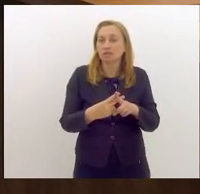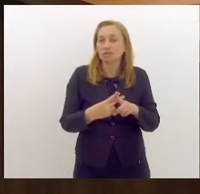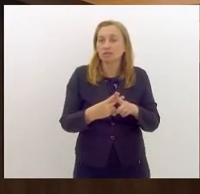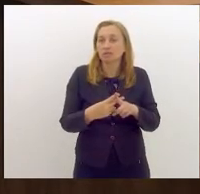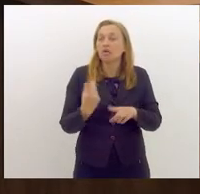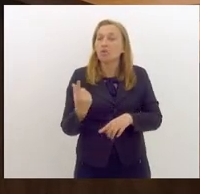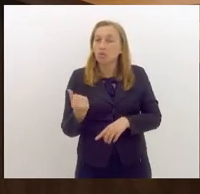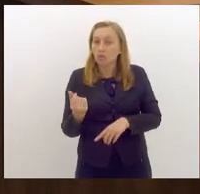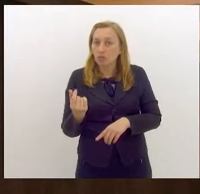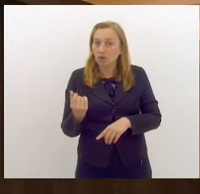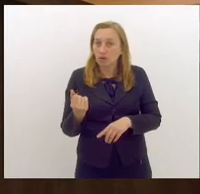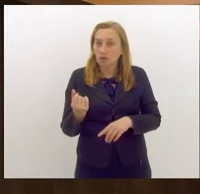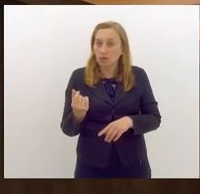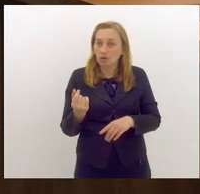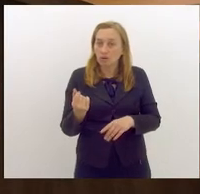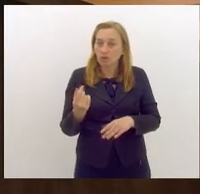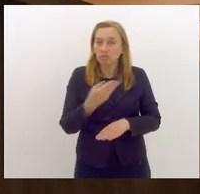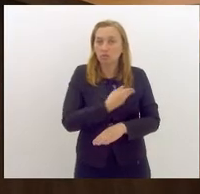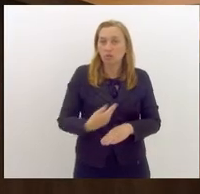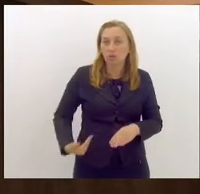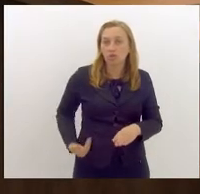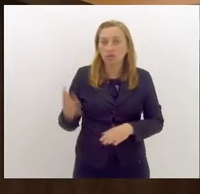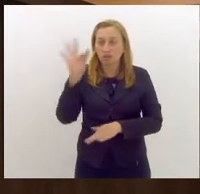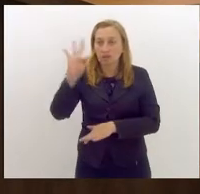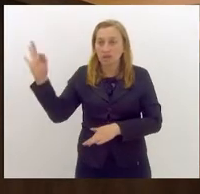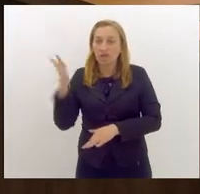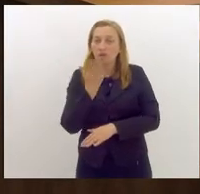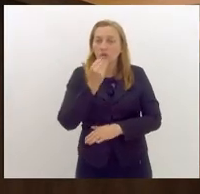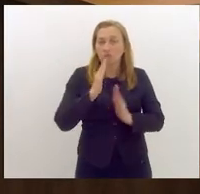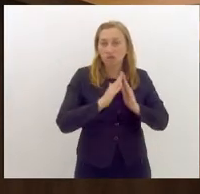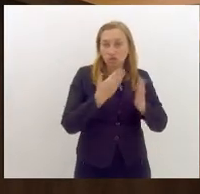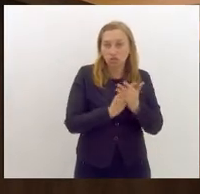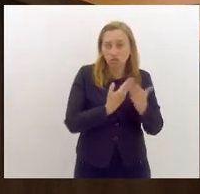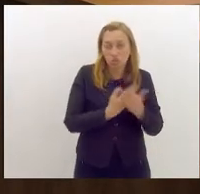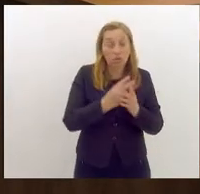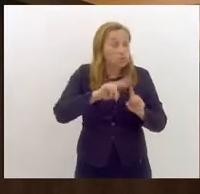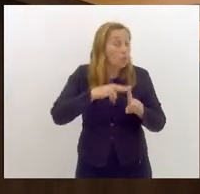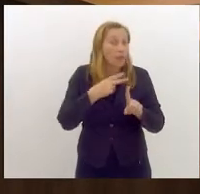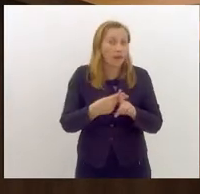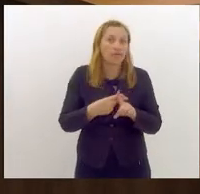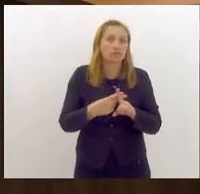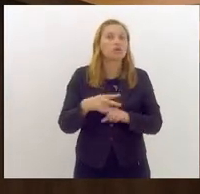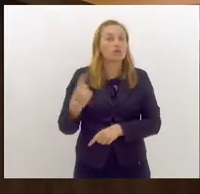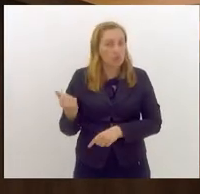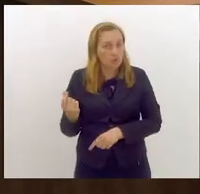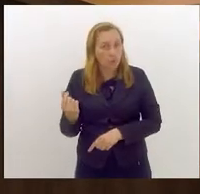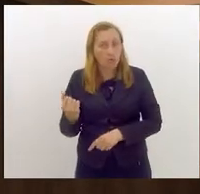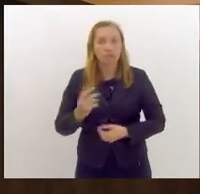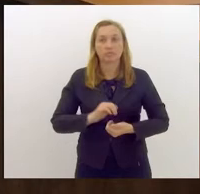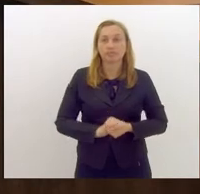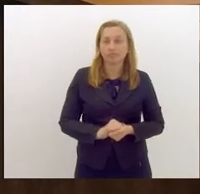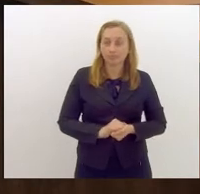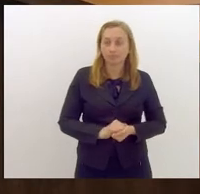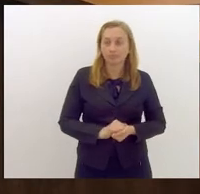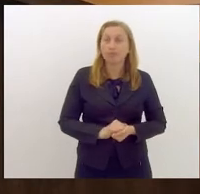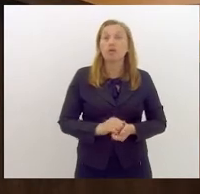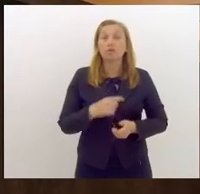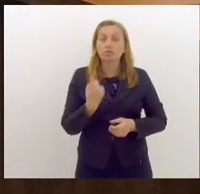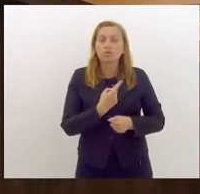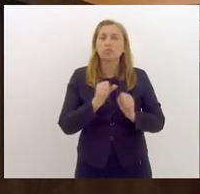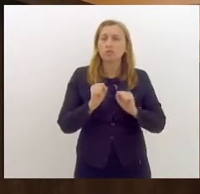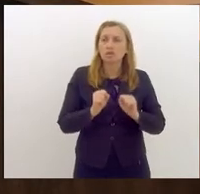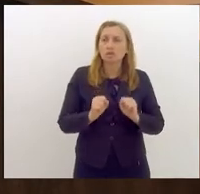o valor repassado pelo Governo Federal referente a alimentação escolar dobrar o valor da alimentação escolar e a gente pode